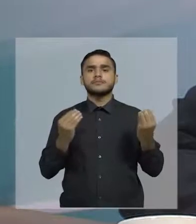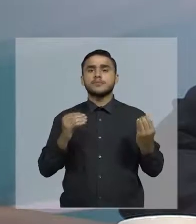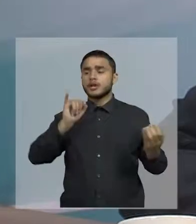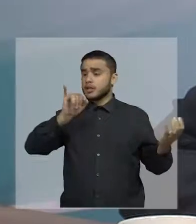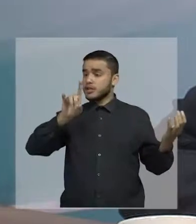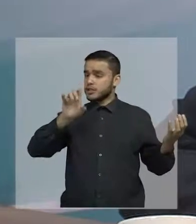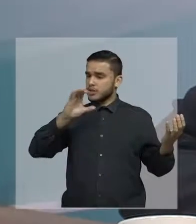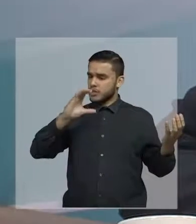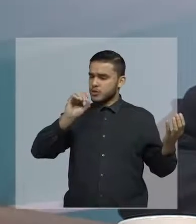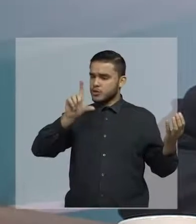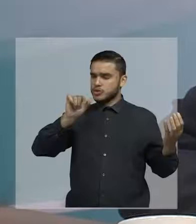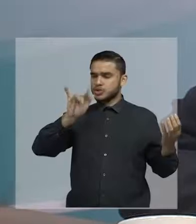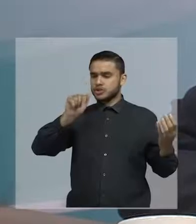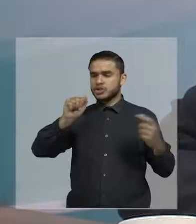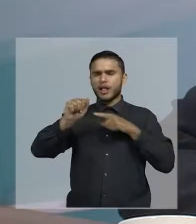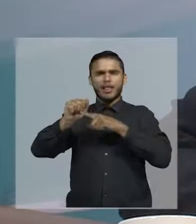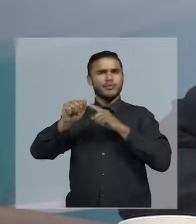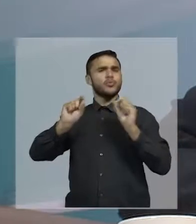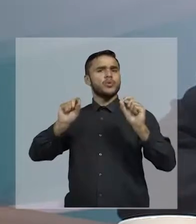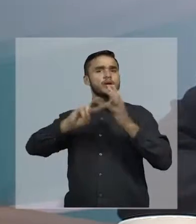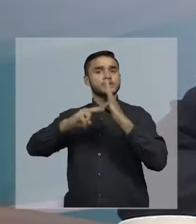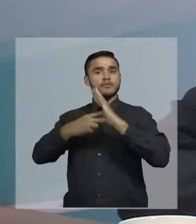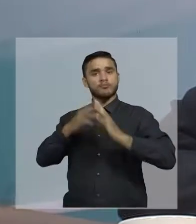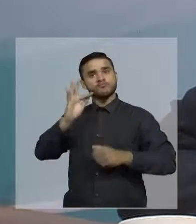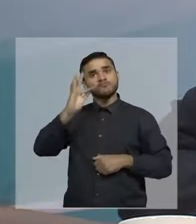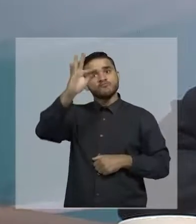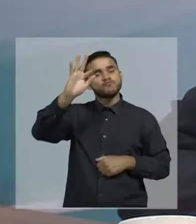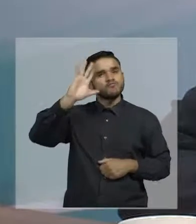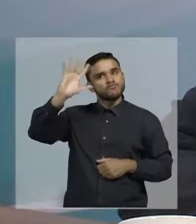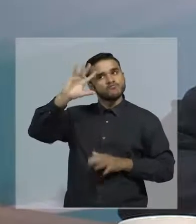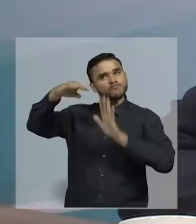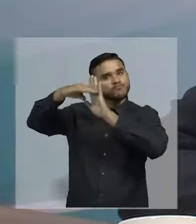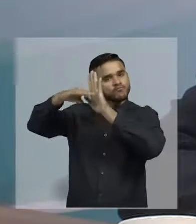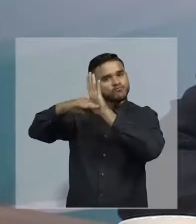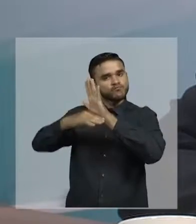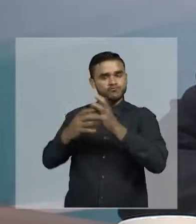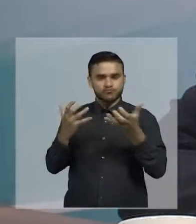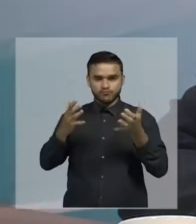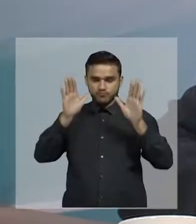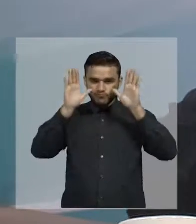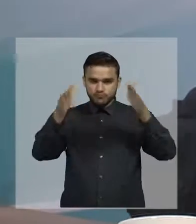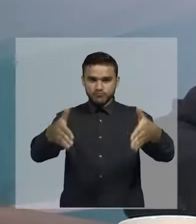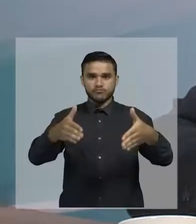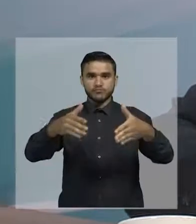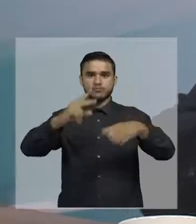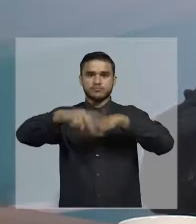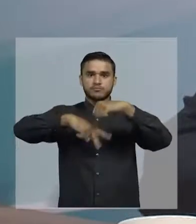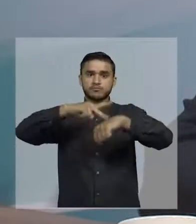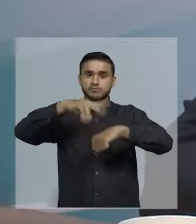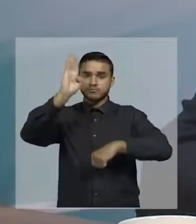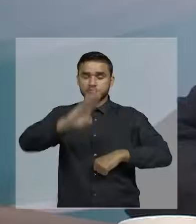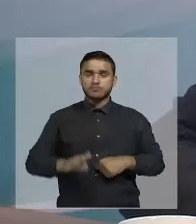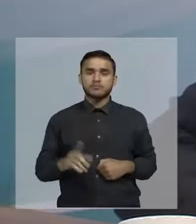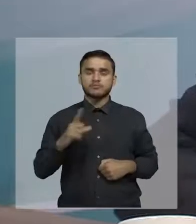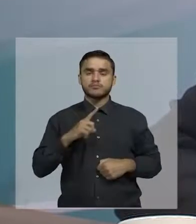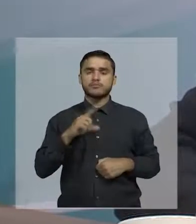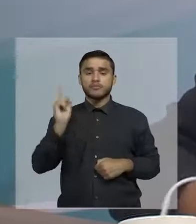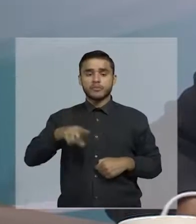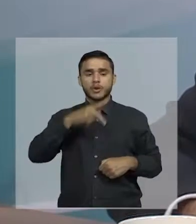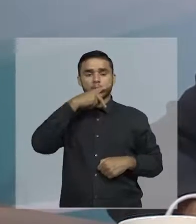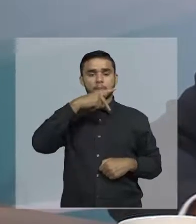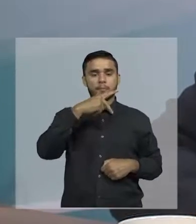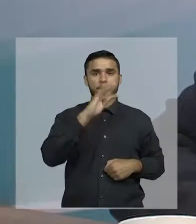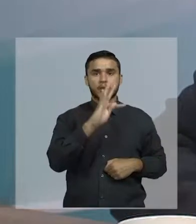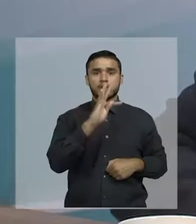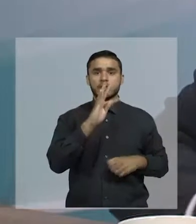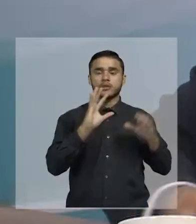uma ideologia concreta, clara, de um dogma político, como o